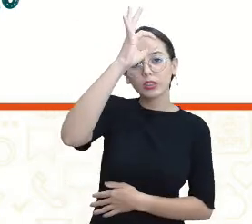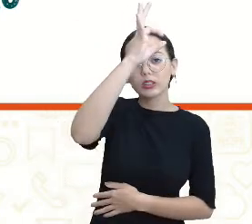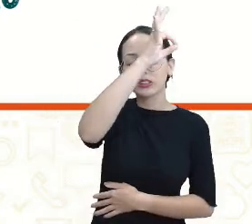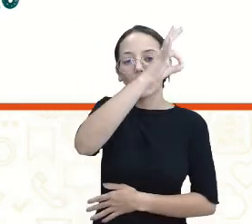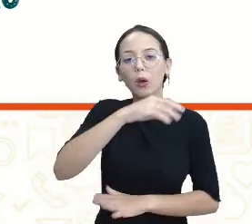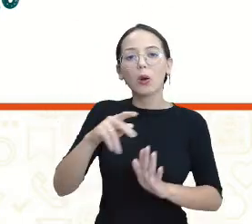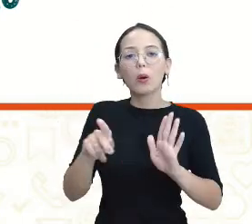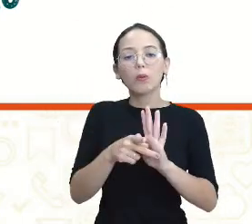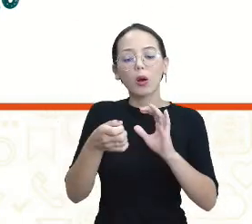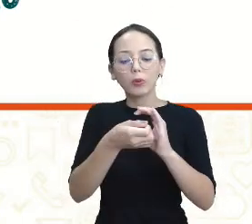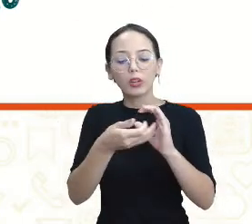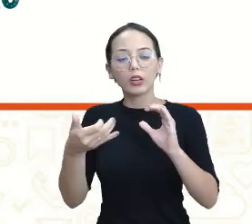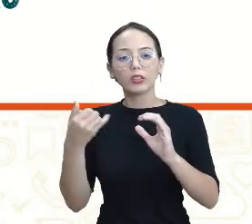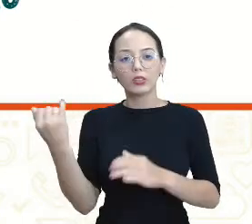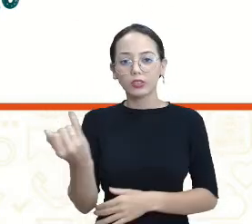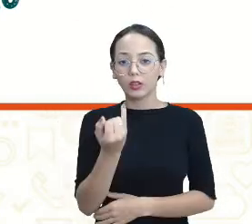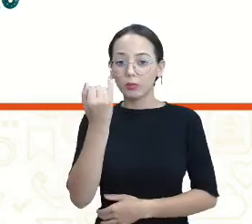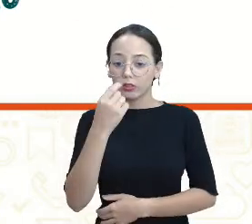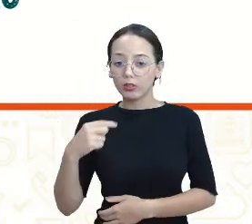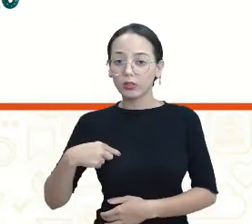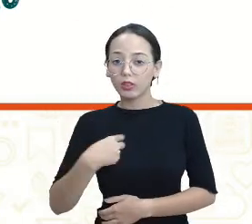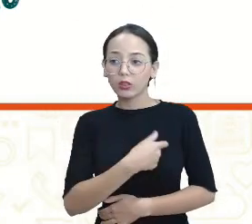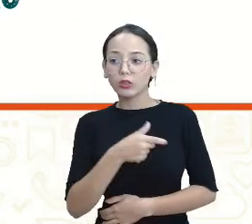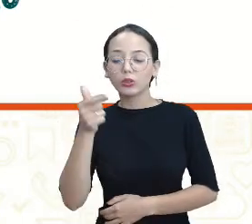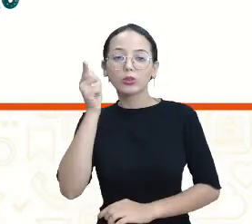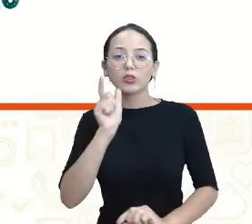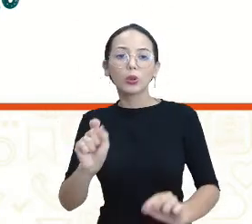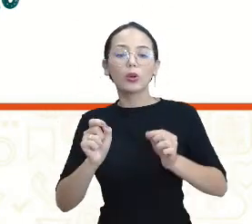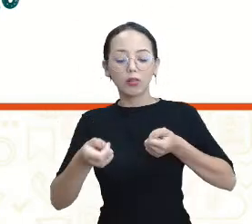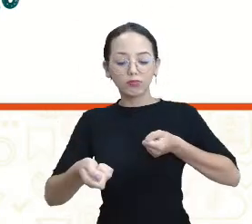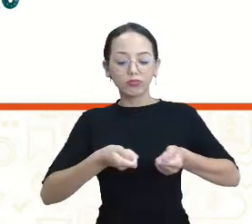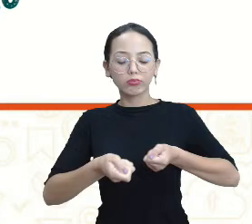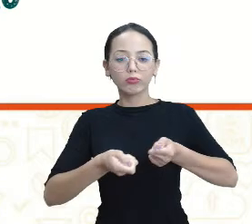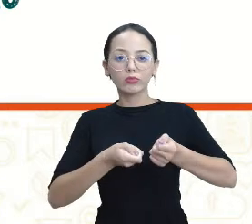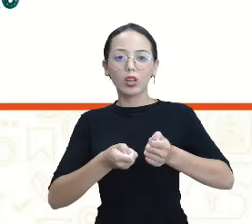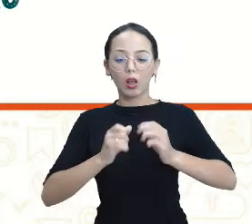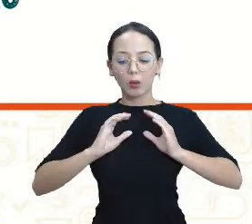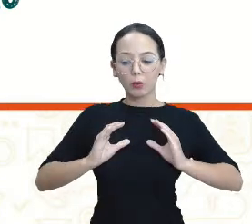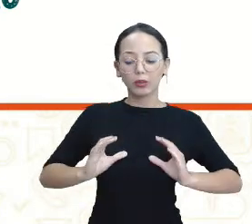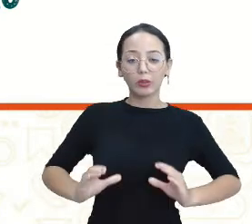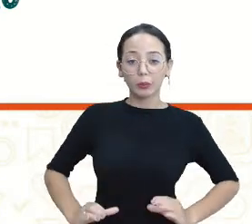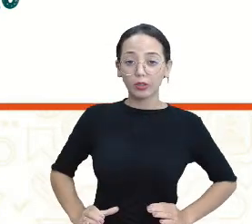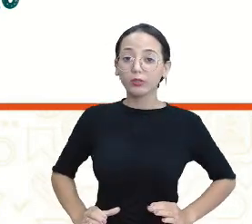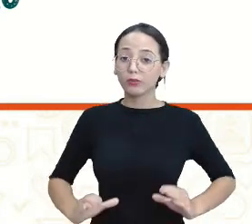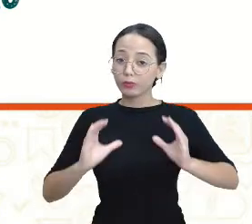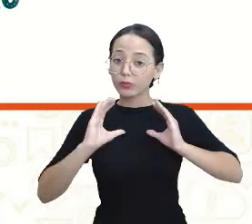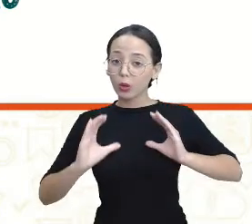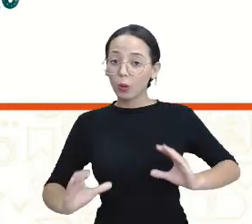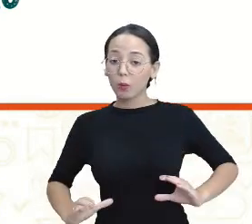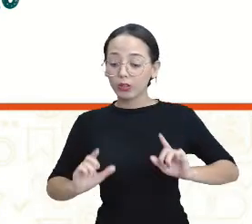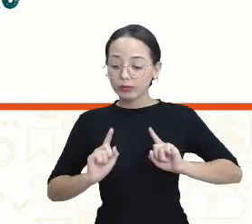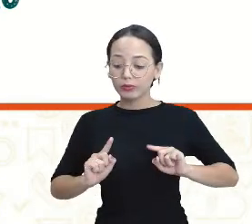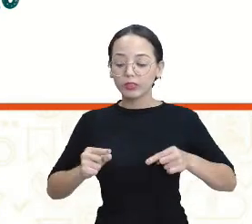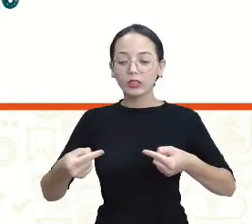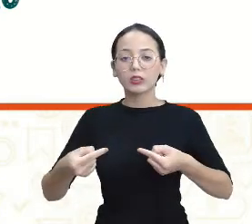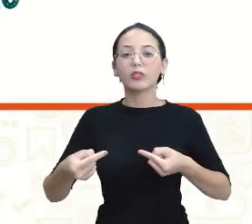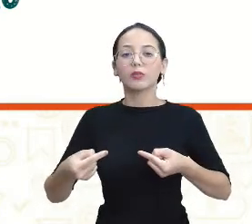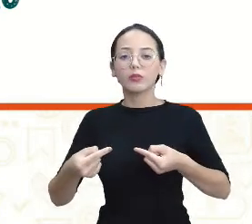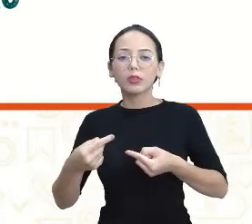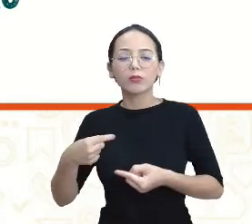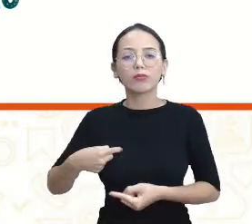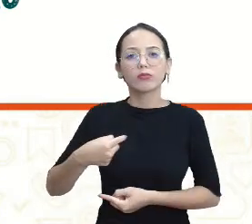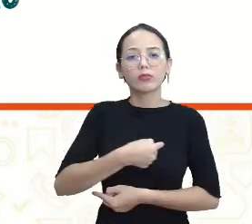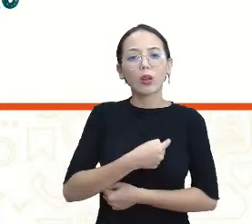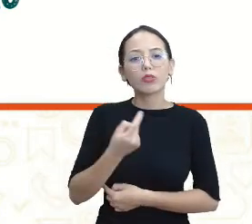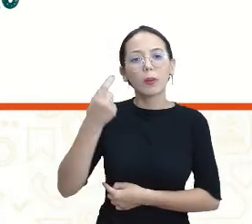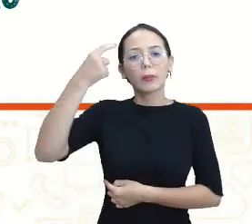enquanto um elemento importante para que a gente possa fazer manejo de comportamento, né? O comportamento que é um dos grandes desafios quando a gente